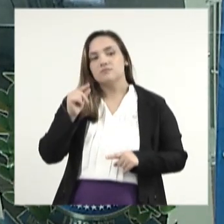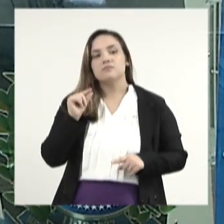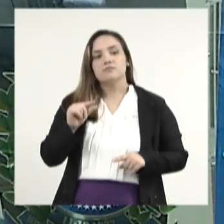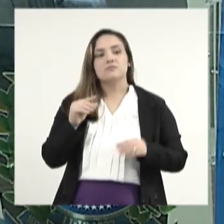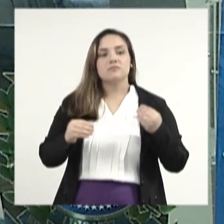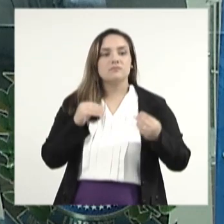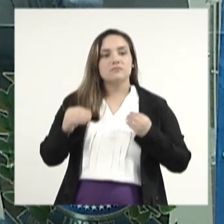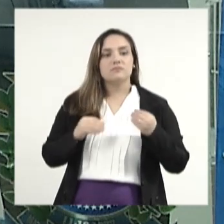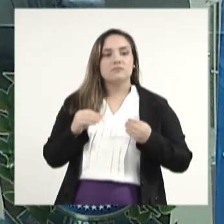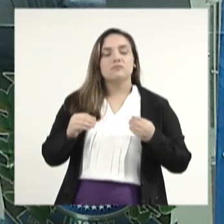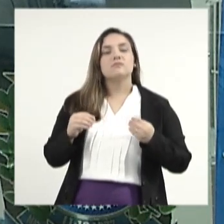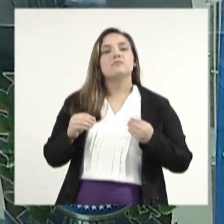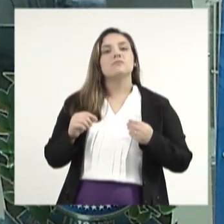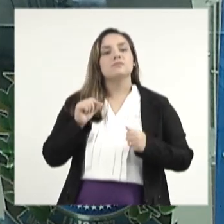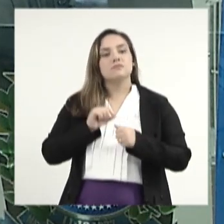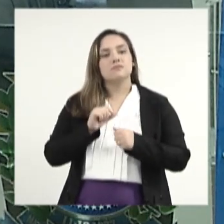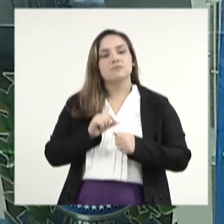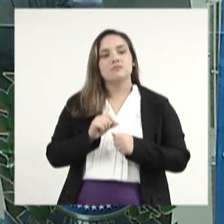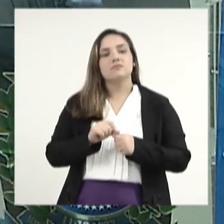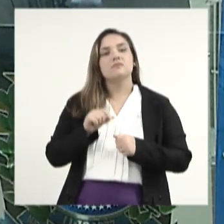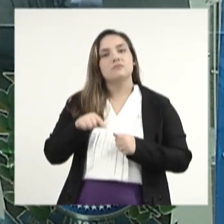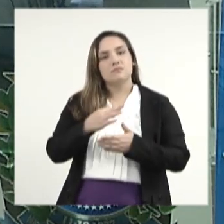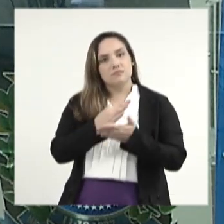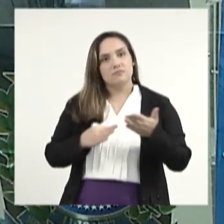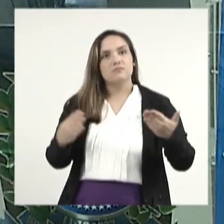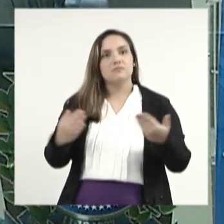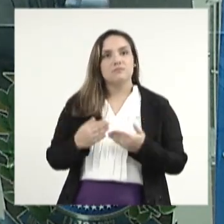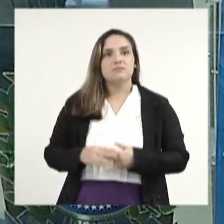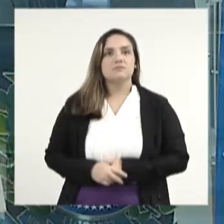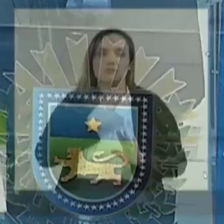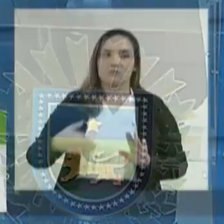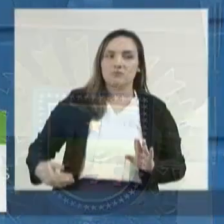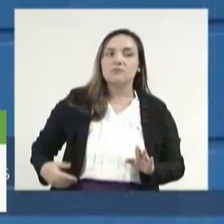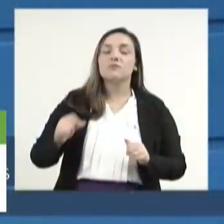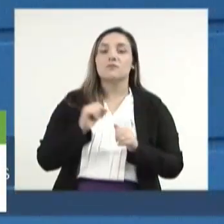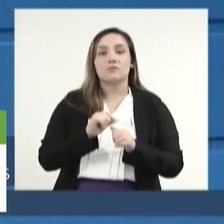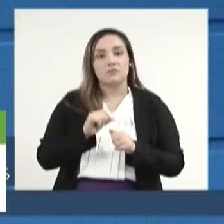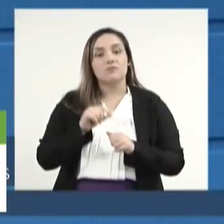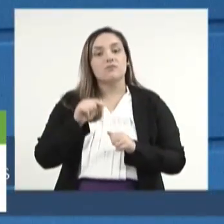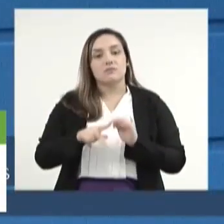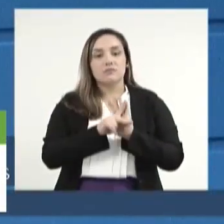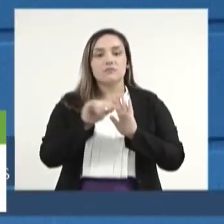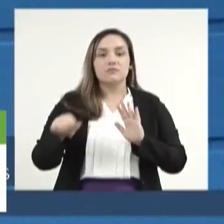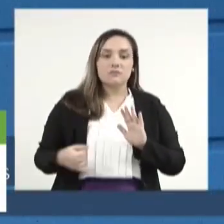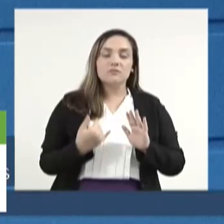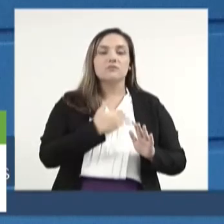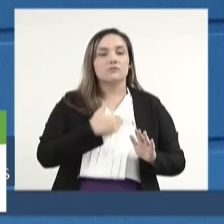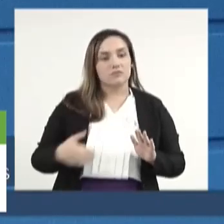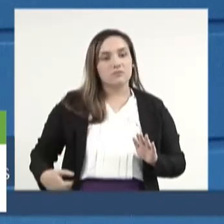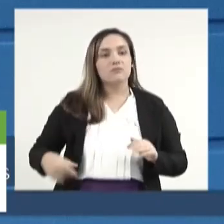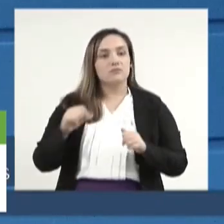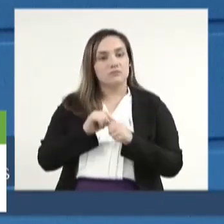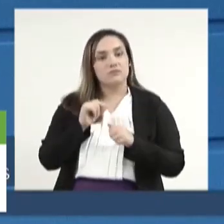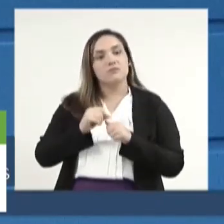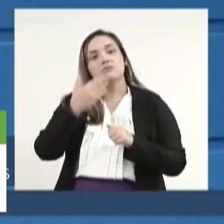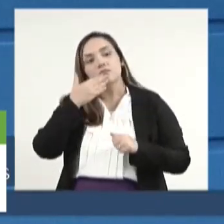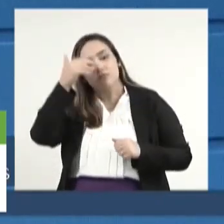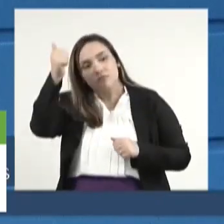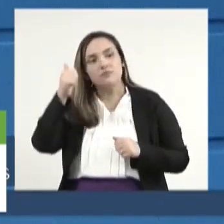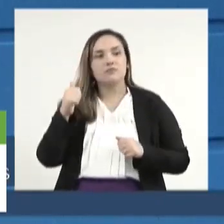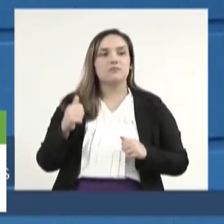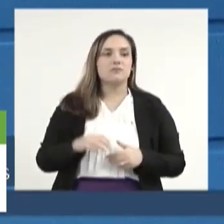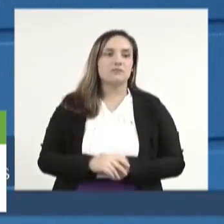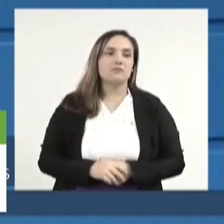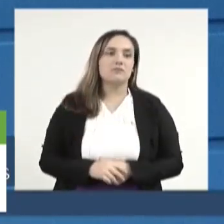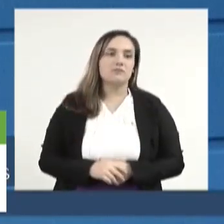como foi feita a construção desse texto que está valendo hoje. Esse projeto que o governo está fazendo de melhorar,